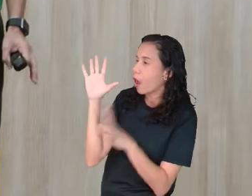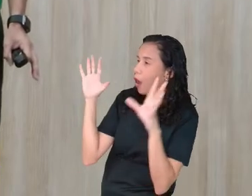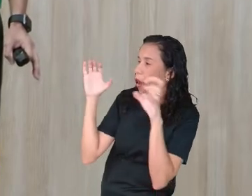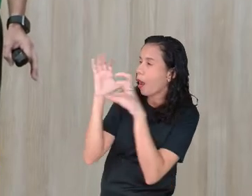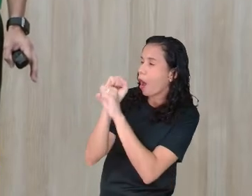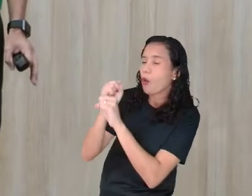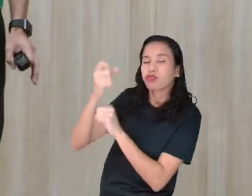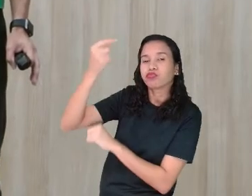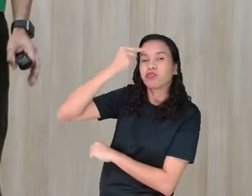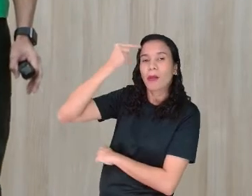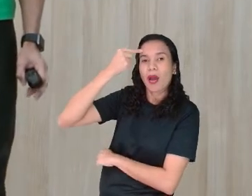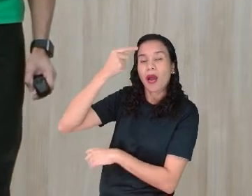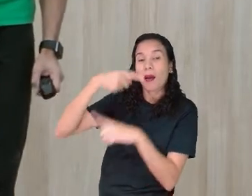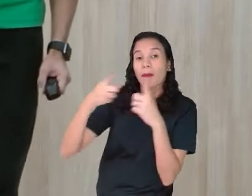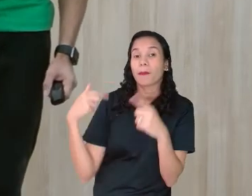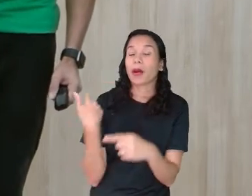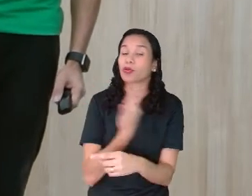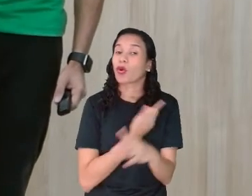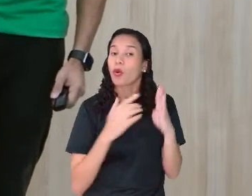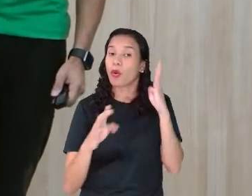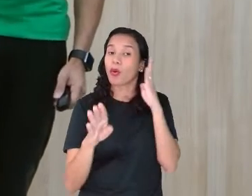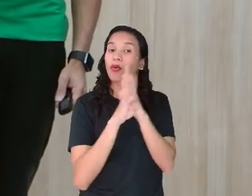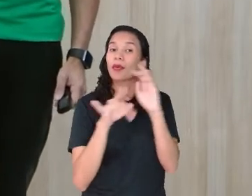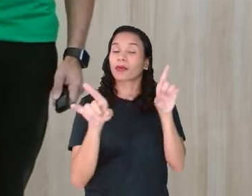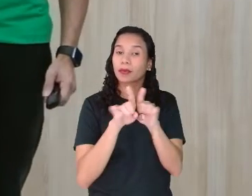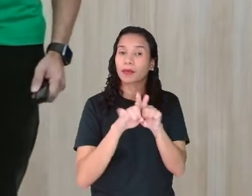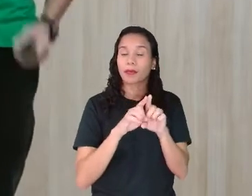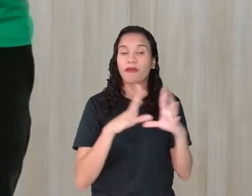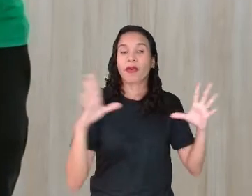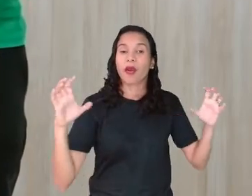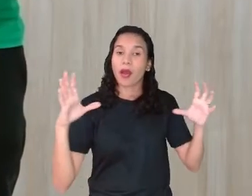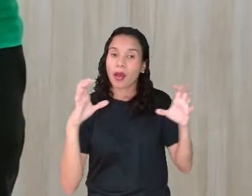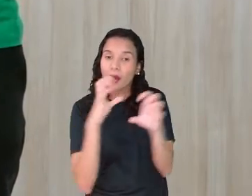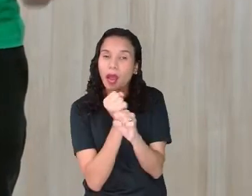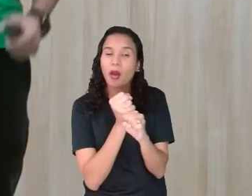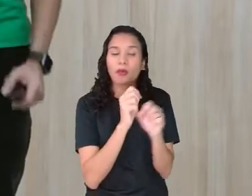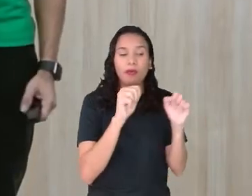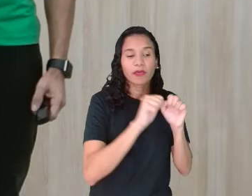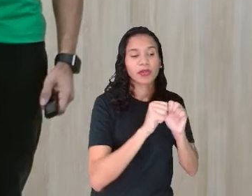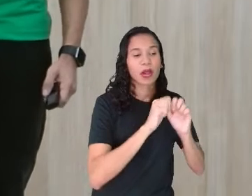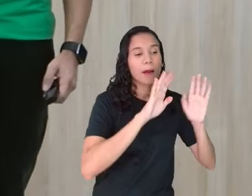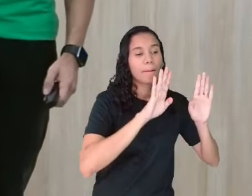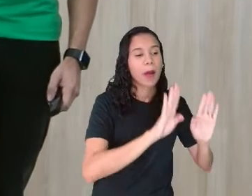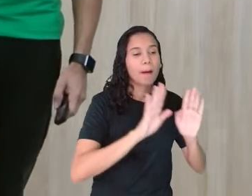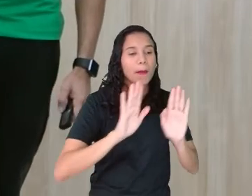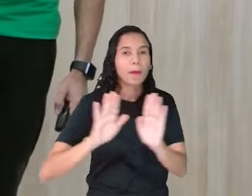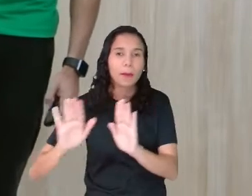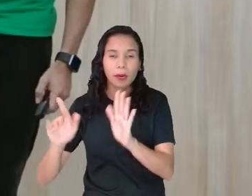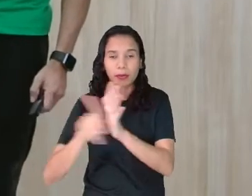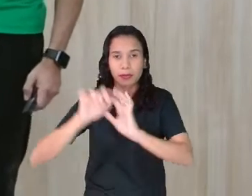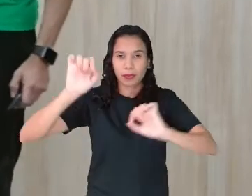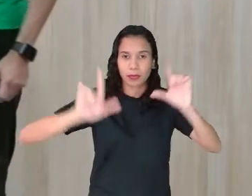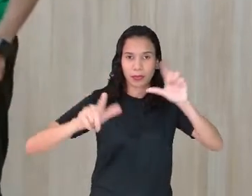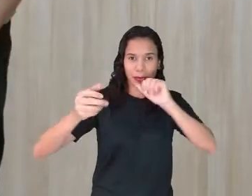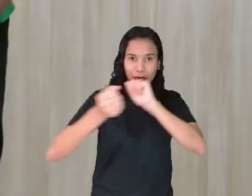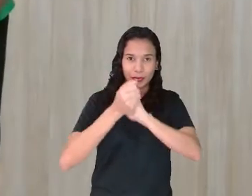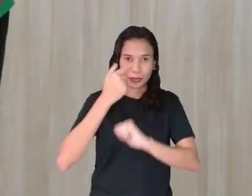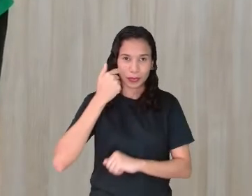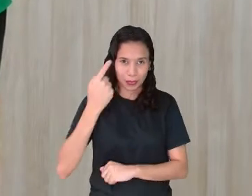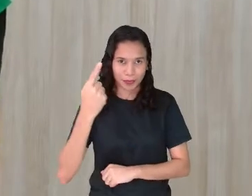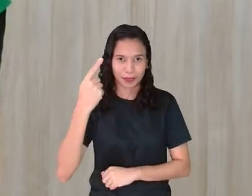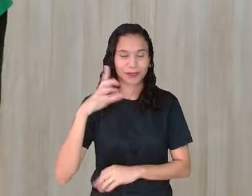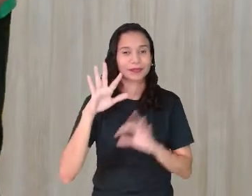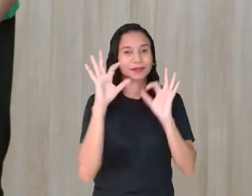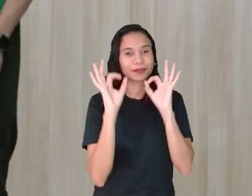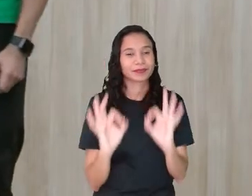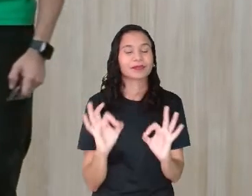certo? Mas a gente vai descobrir aqui fazendo os cálculos, montando o cálculo aqui na TV comigo, certo? Então,